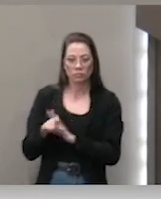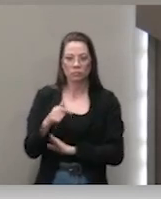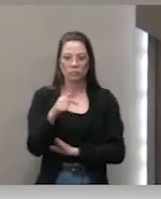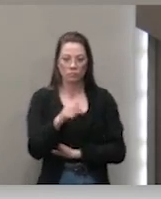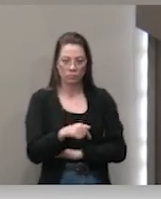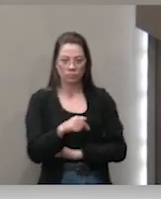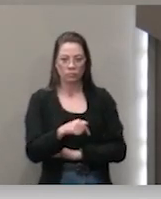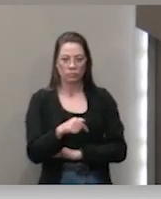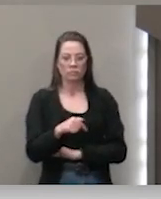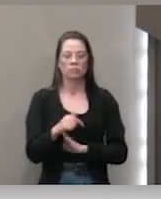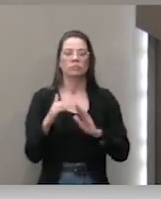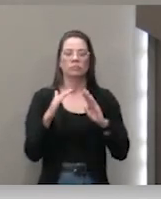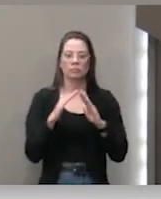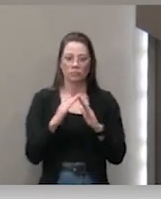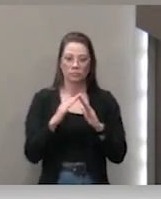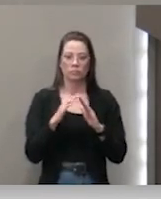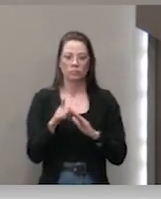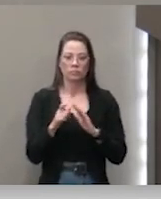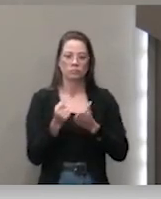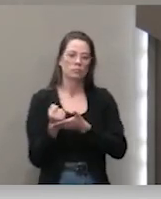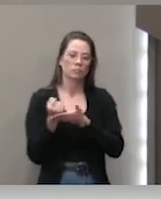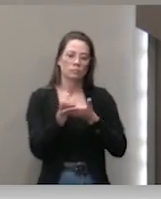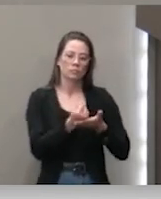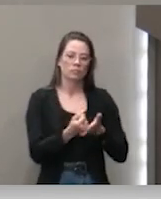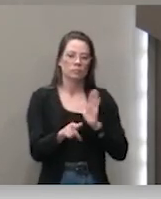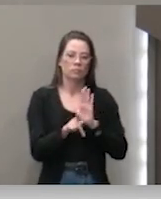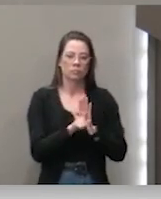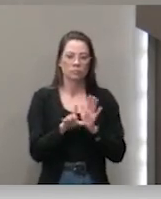aqui, nesta casa, serão levados